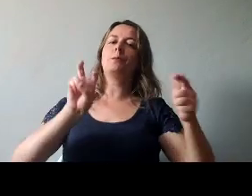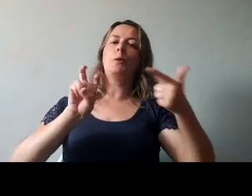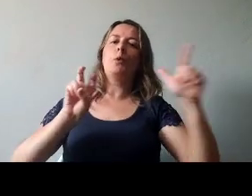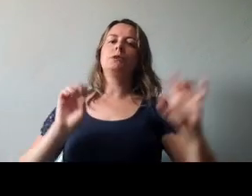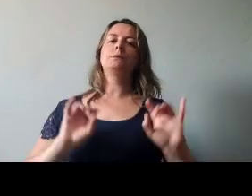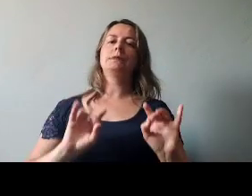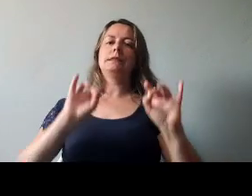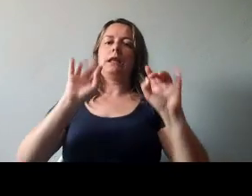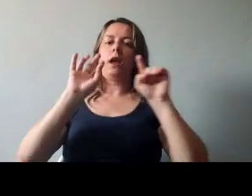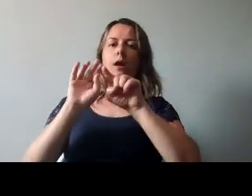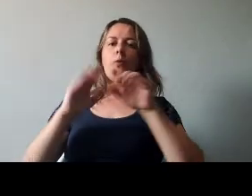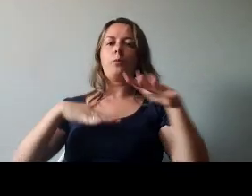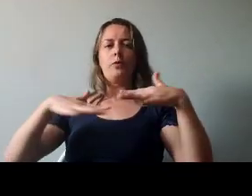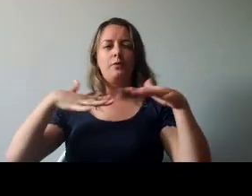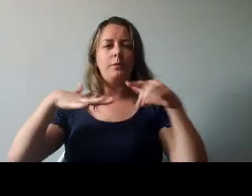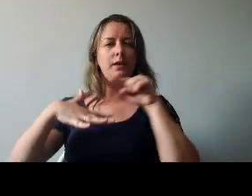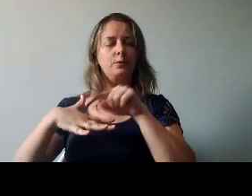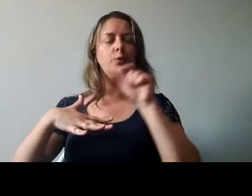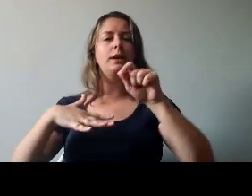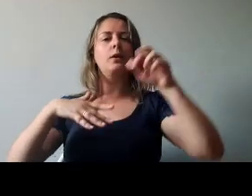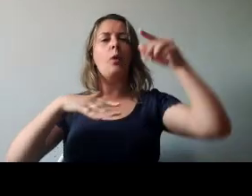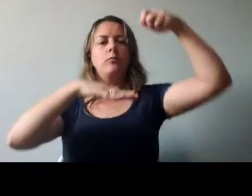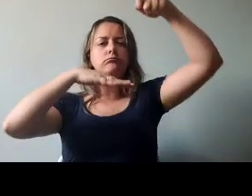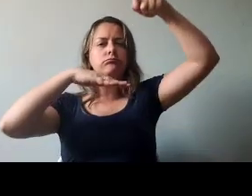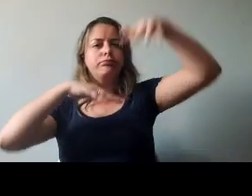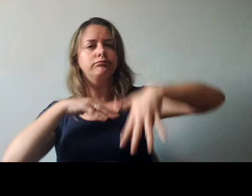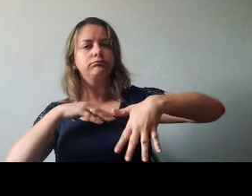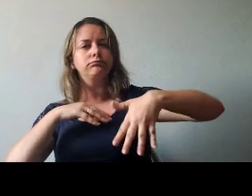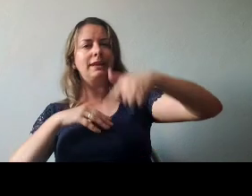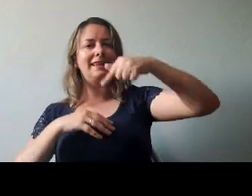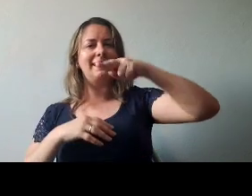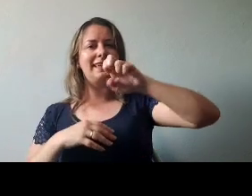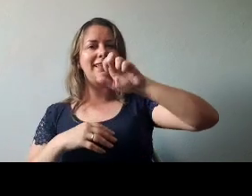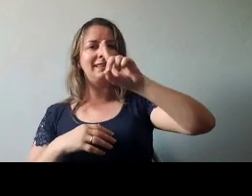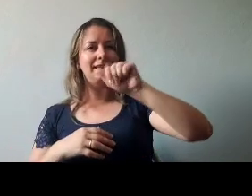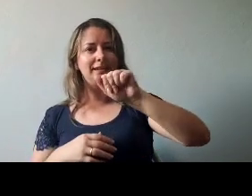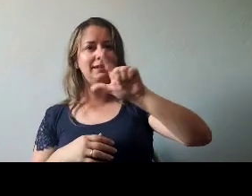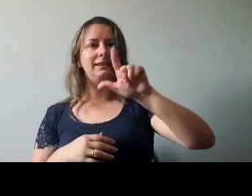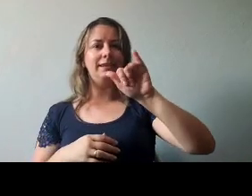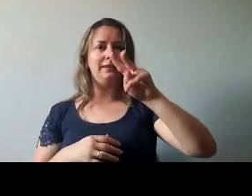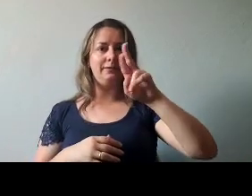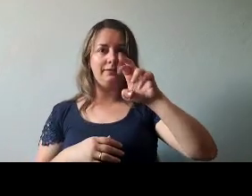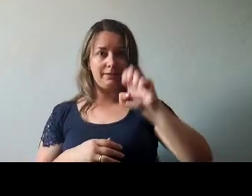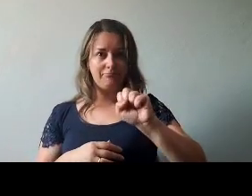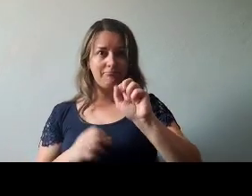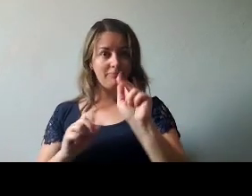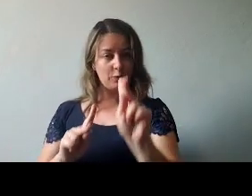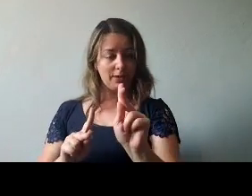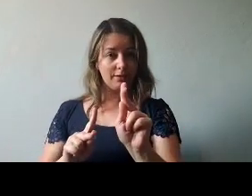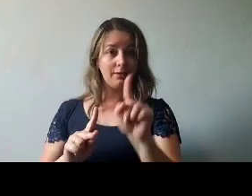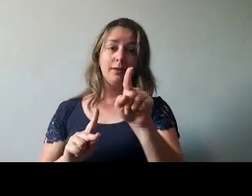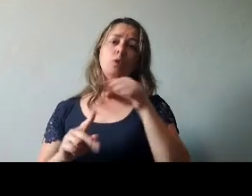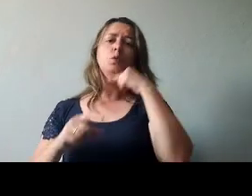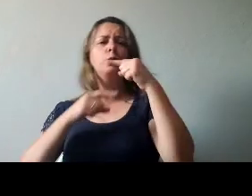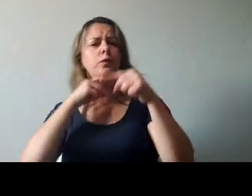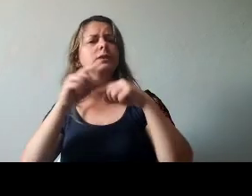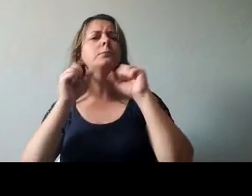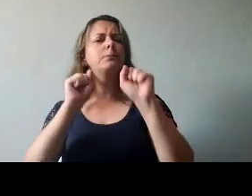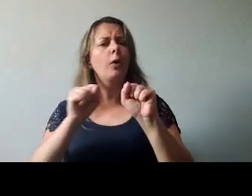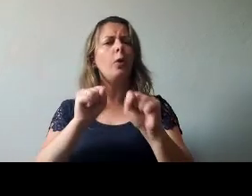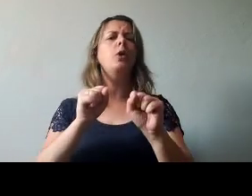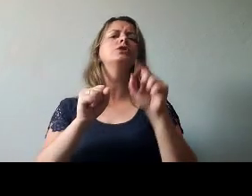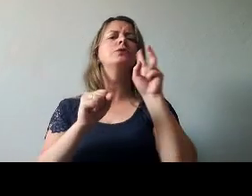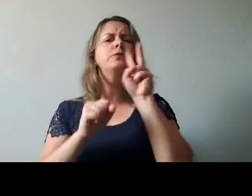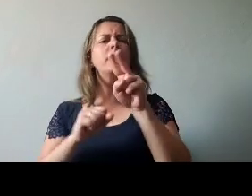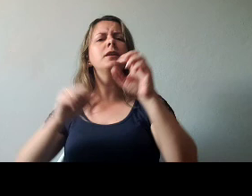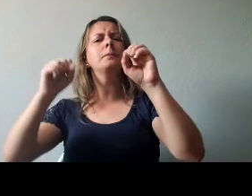movimento, que é a queda livre e lançamento vertical. Ok? Ficou na dúvida? Volta também, gente. Pega um arquivo dos slides